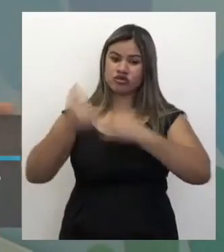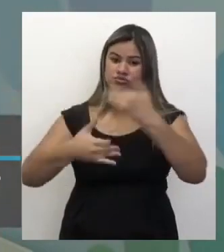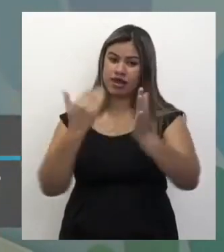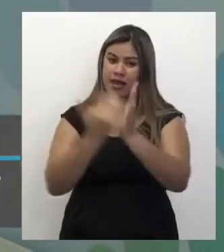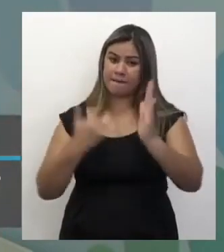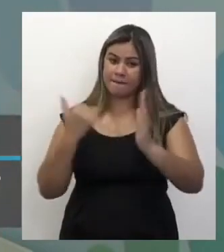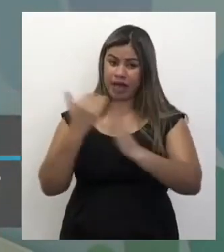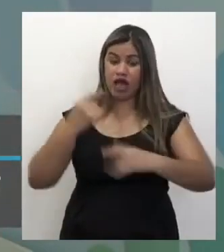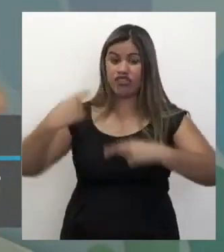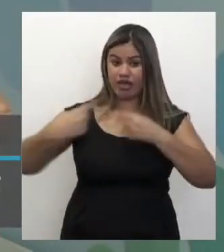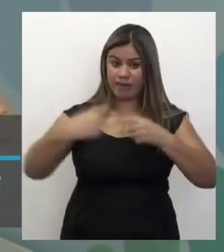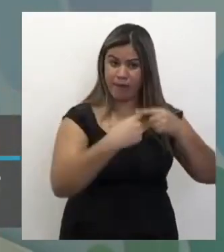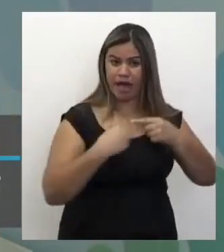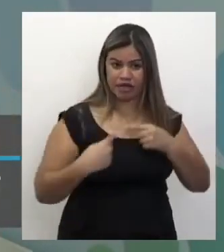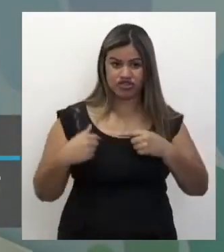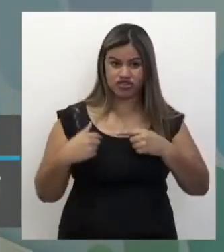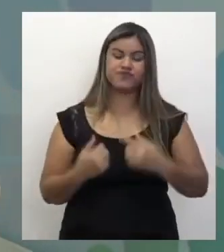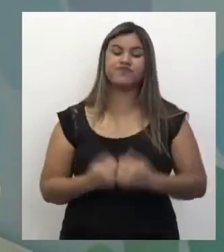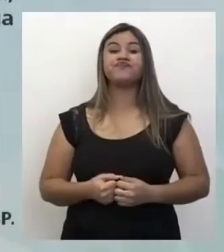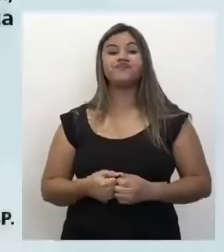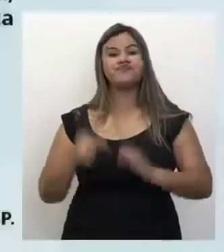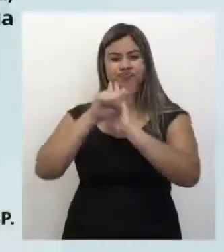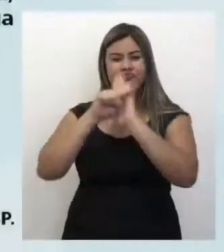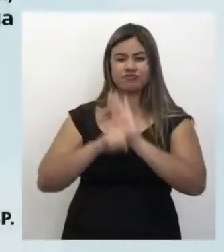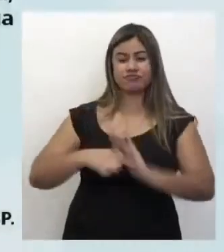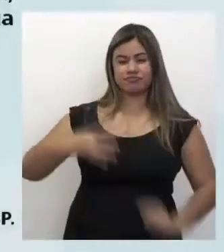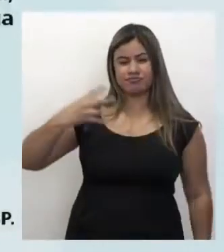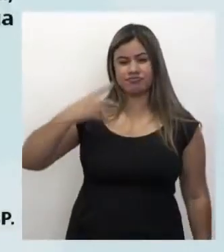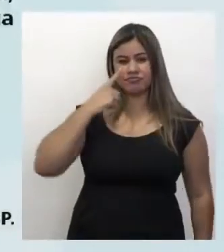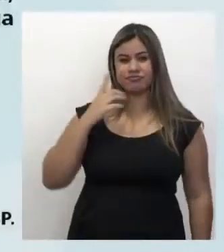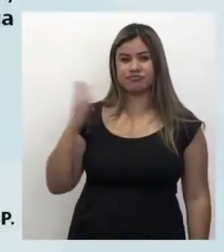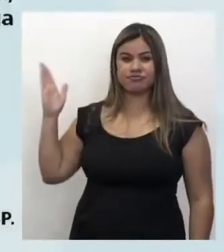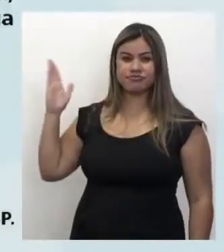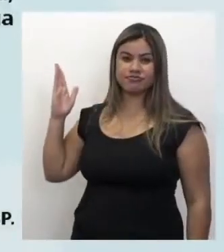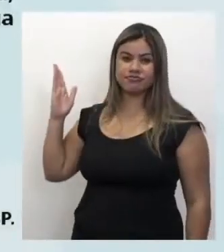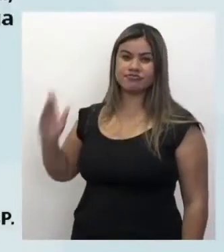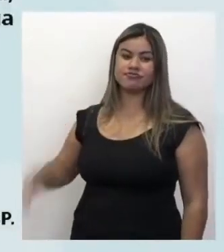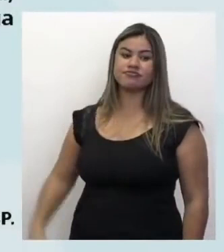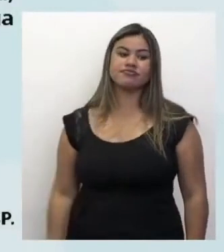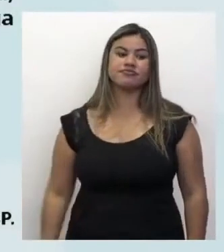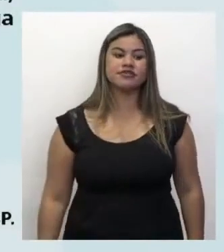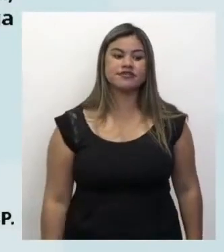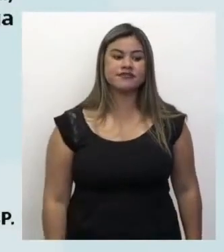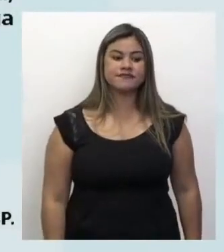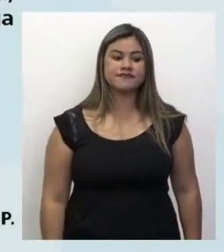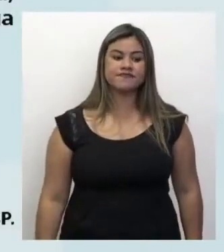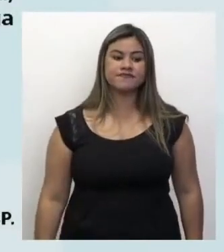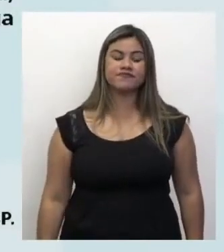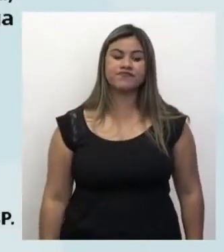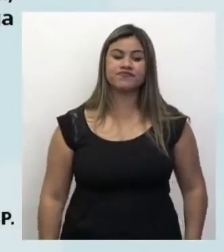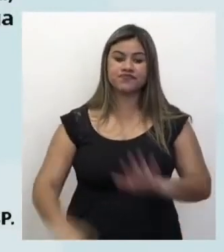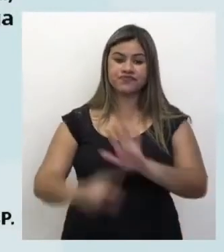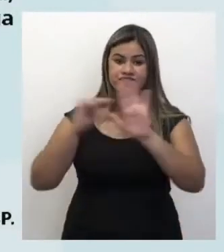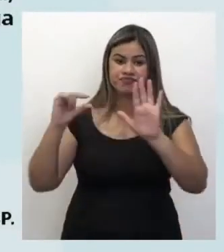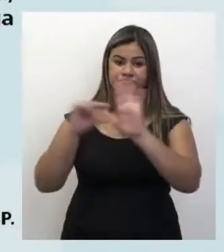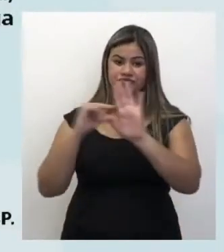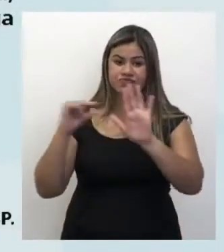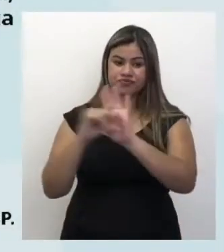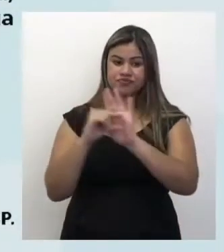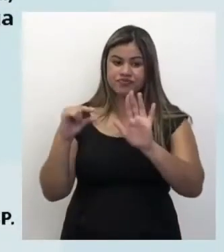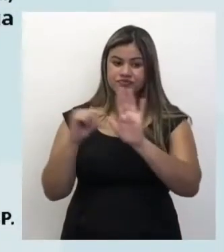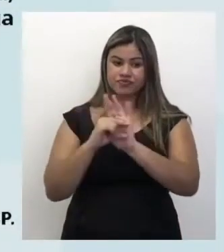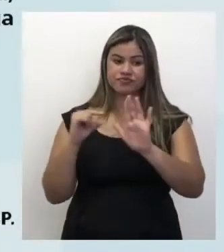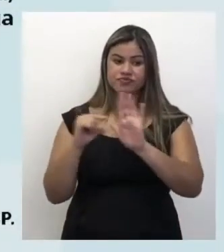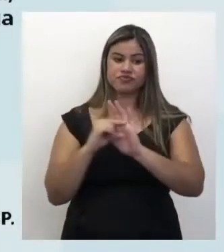nosso debate. Vamos à análise 4, no trecho que eu só joguei aqui. A gente tá fazendo parte 1 e parte 2. Tá. Amanhã